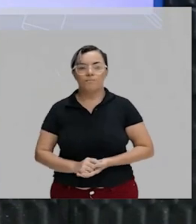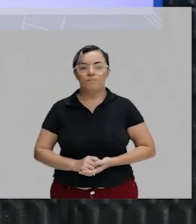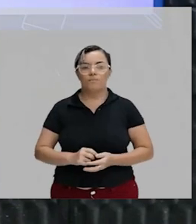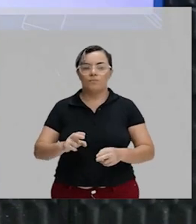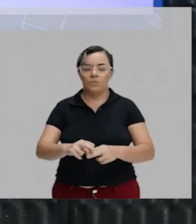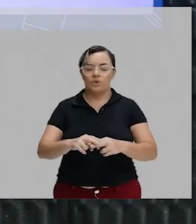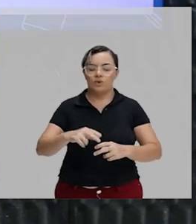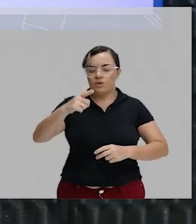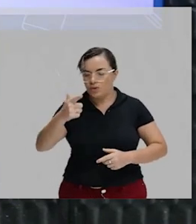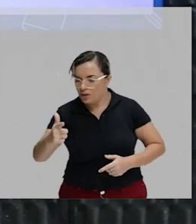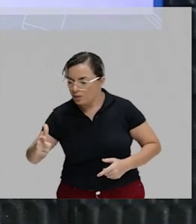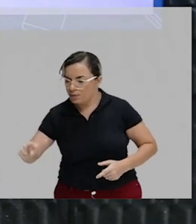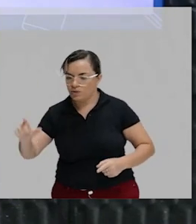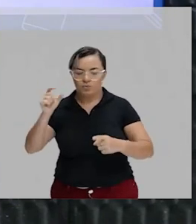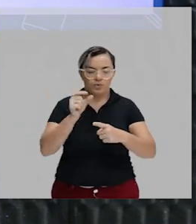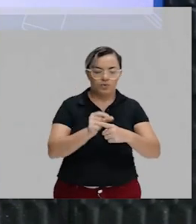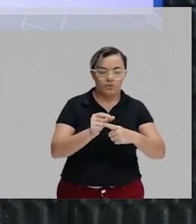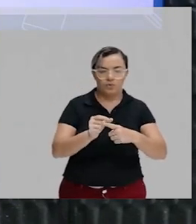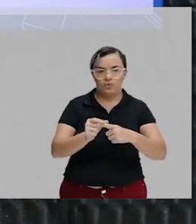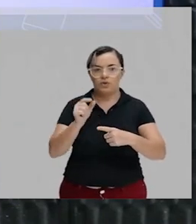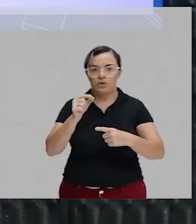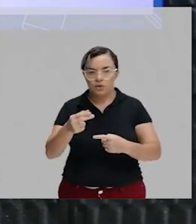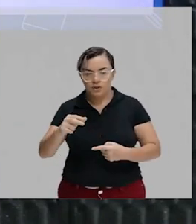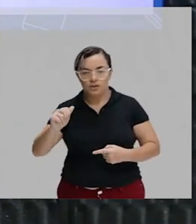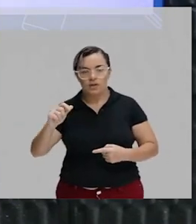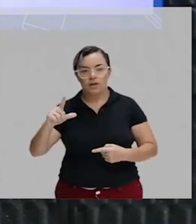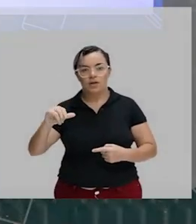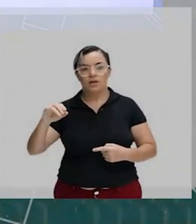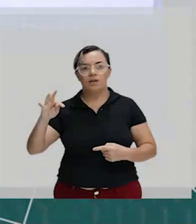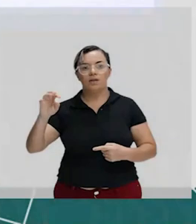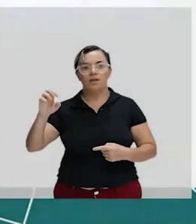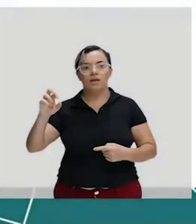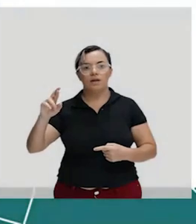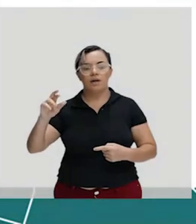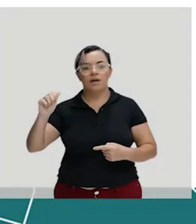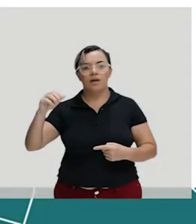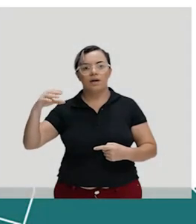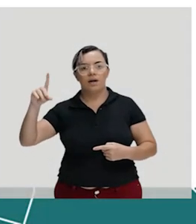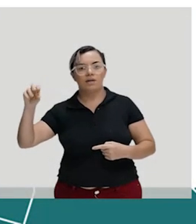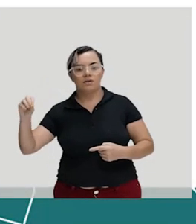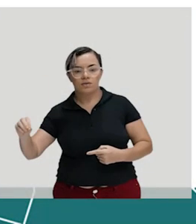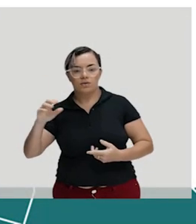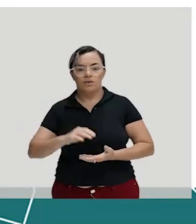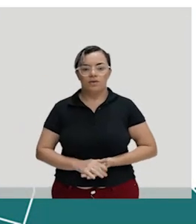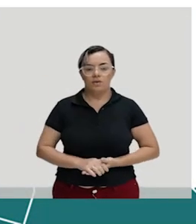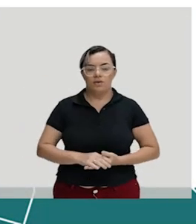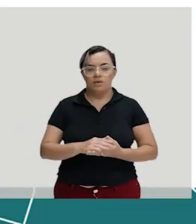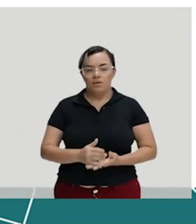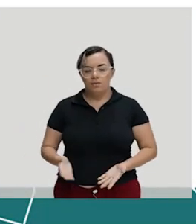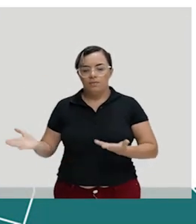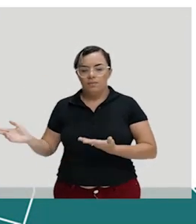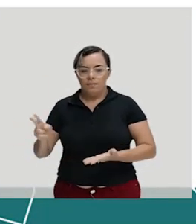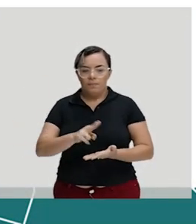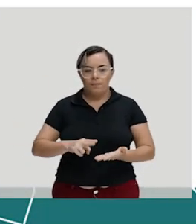certo bom características foi 18886 que o simbolismo recebeu esse nome ficando